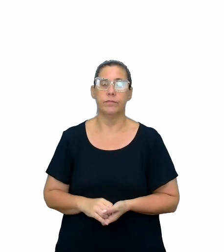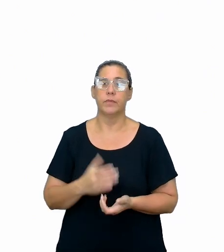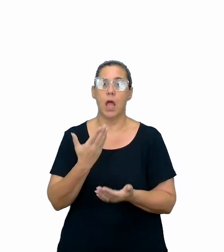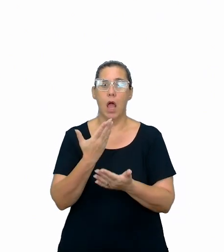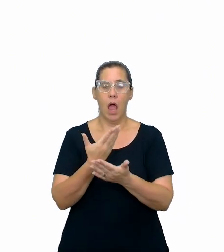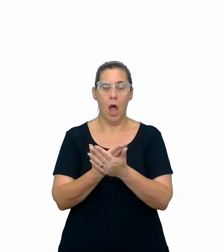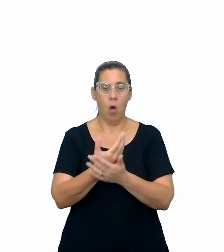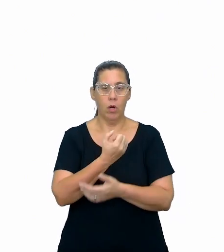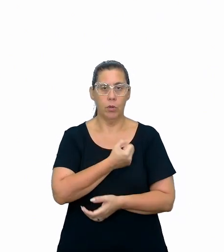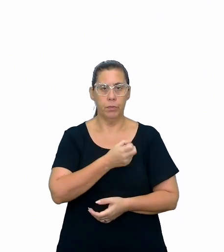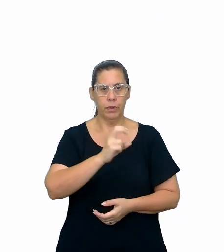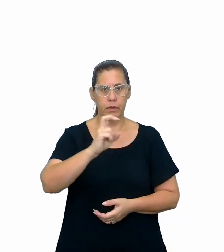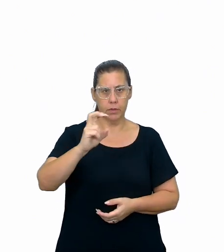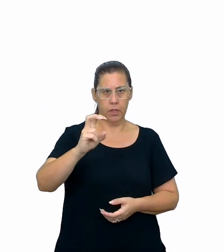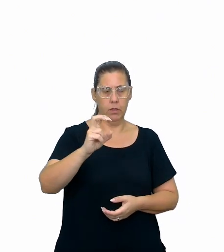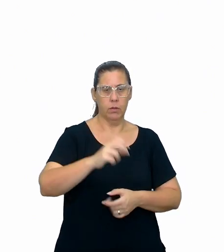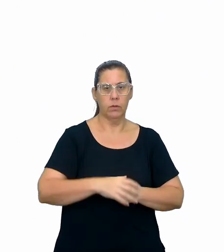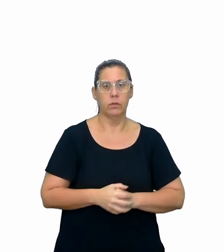aula 5,